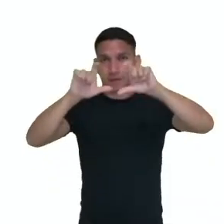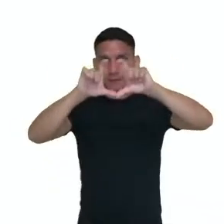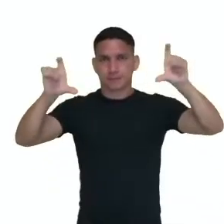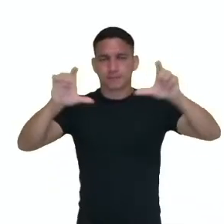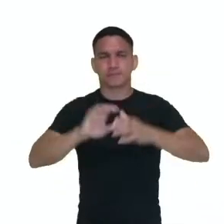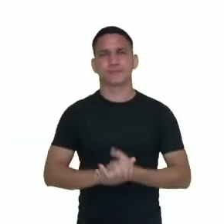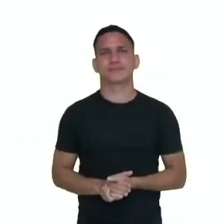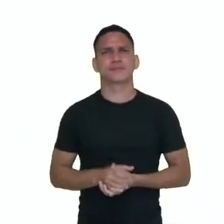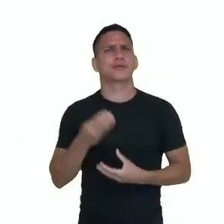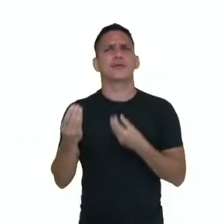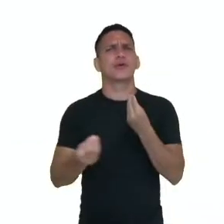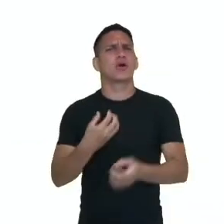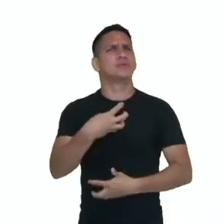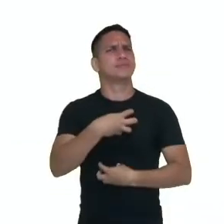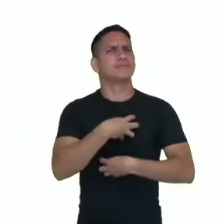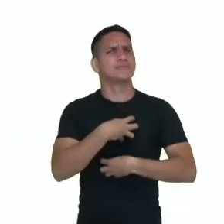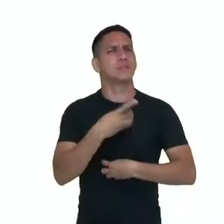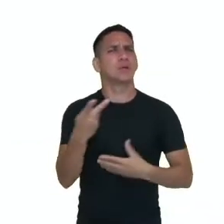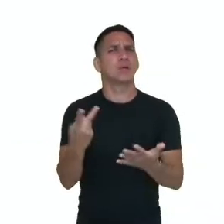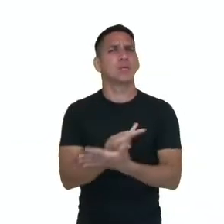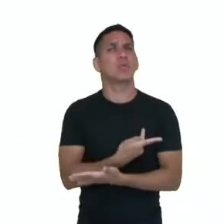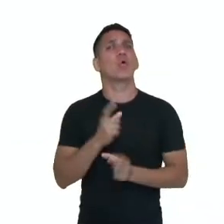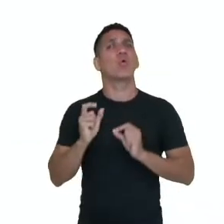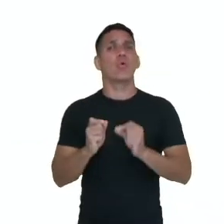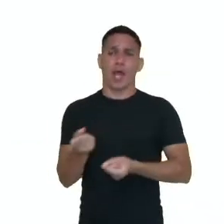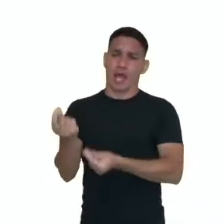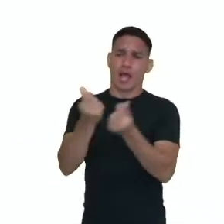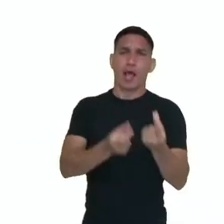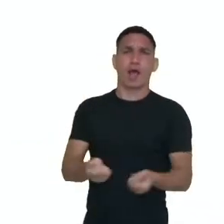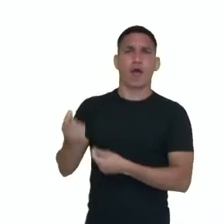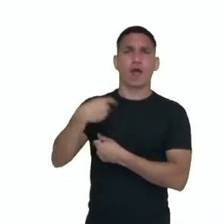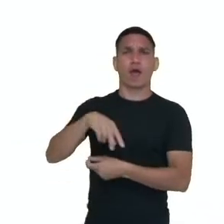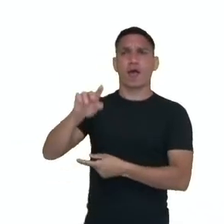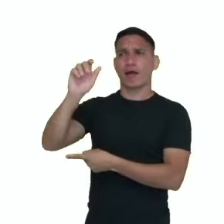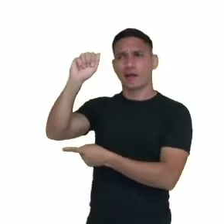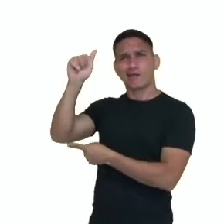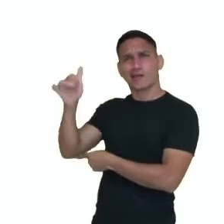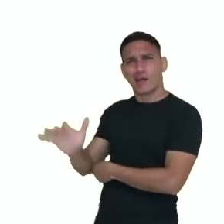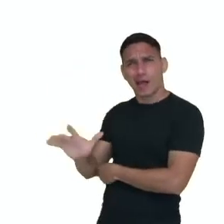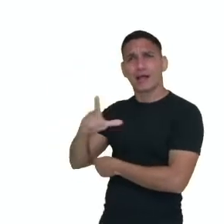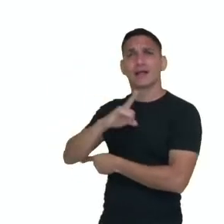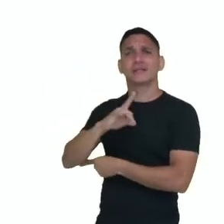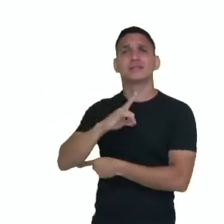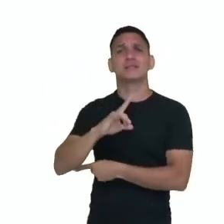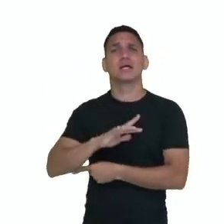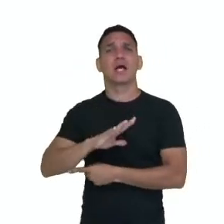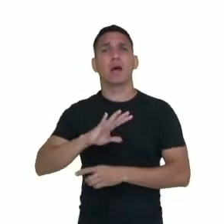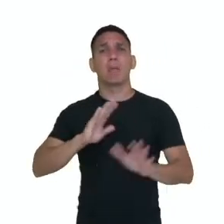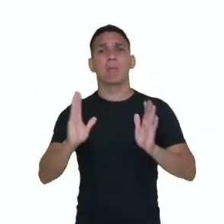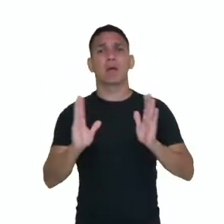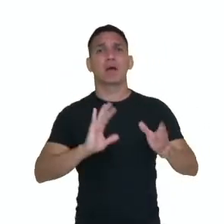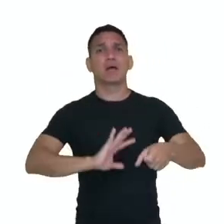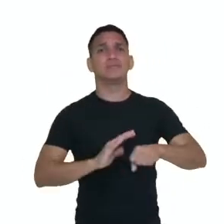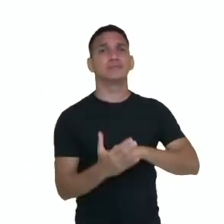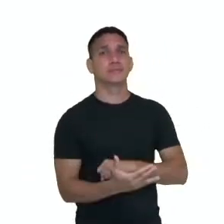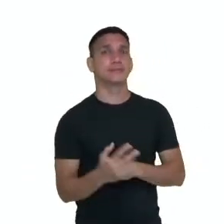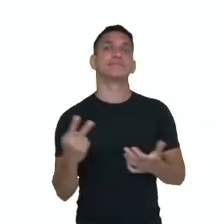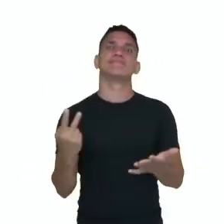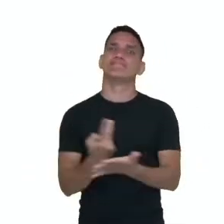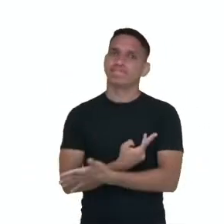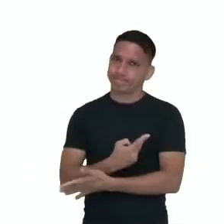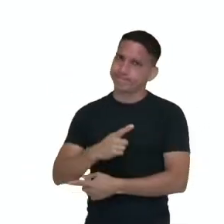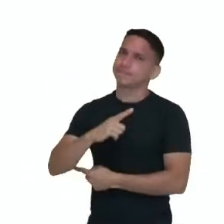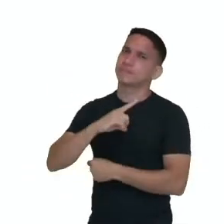Como ficou a economia africana com a pandemia? Então a pandemia de coronavírus, né, afetou muito o continente